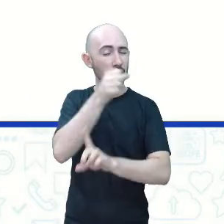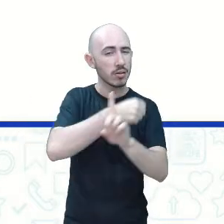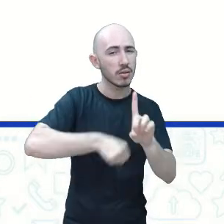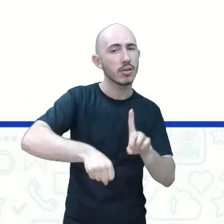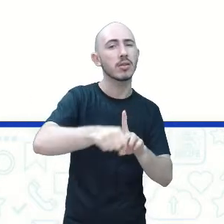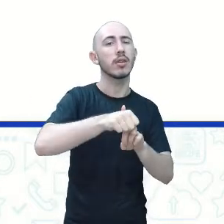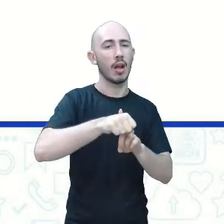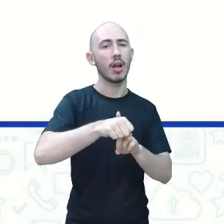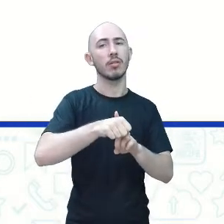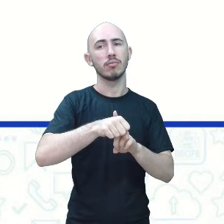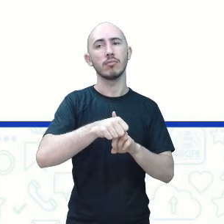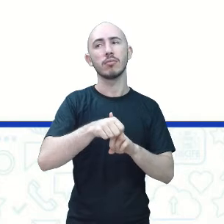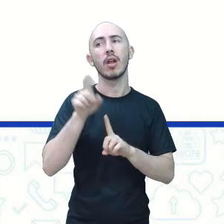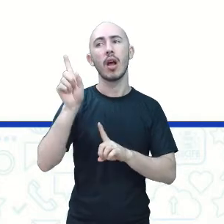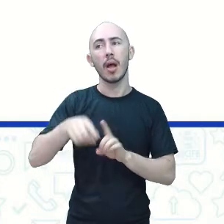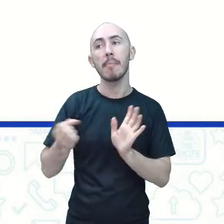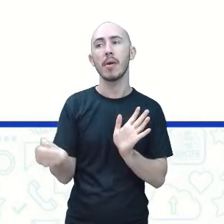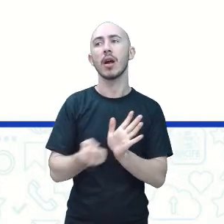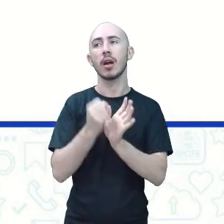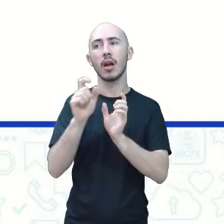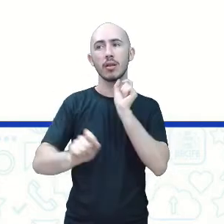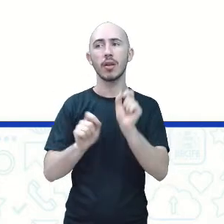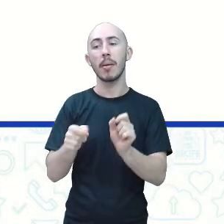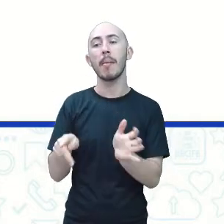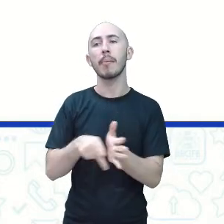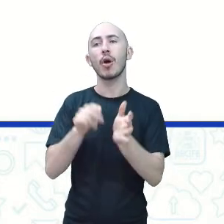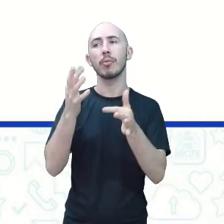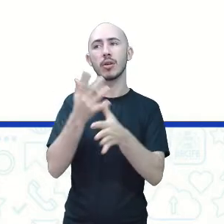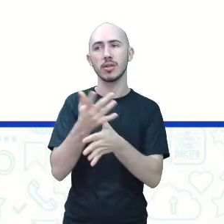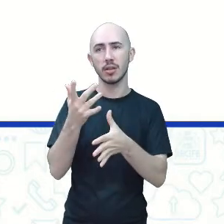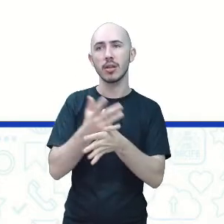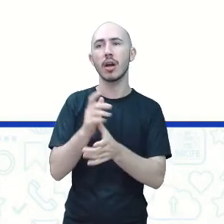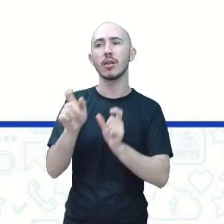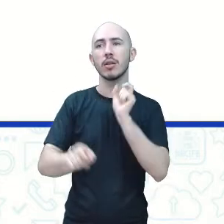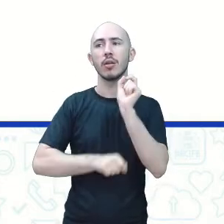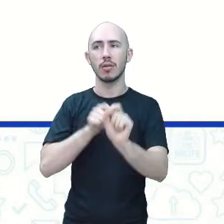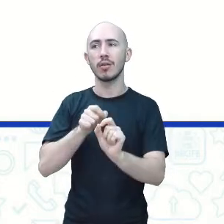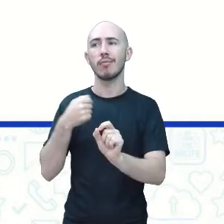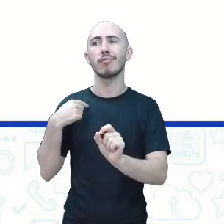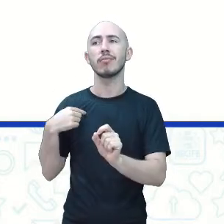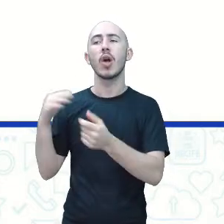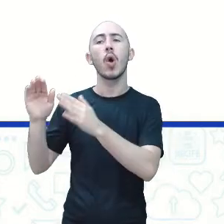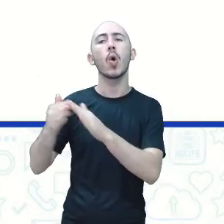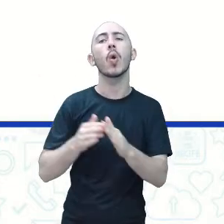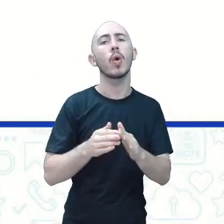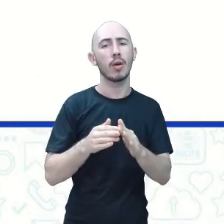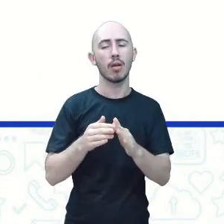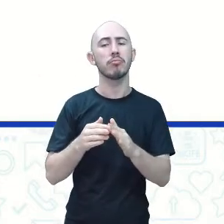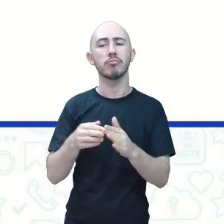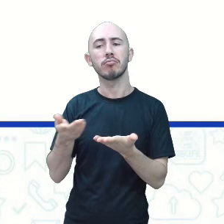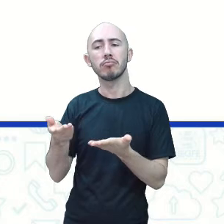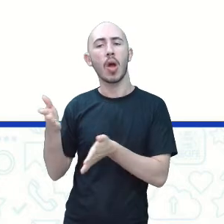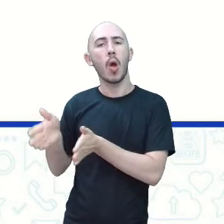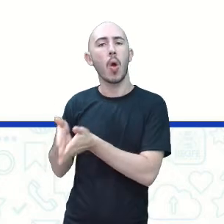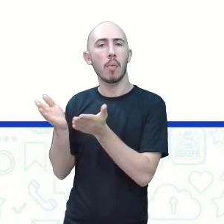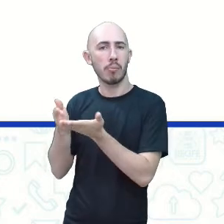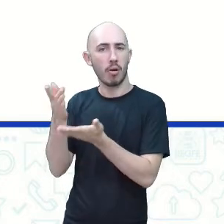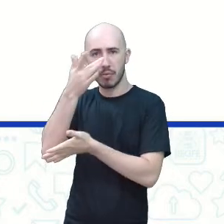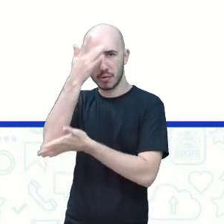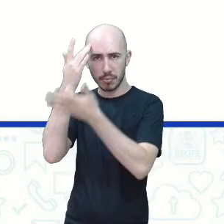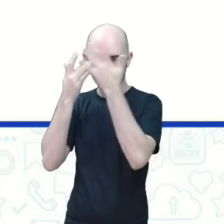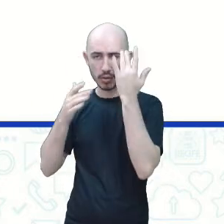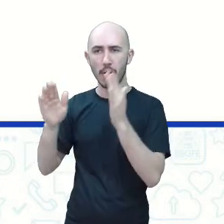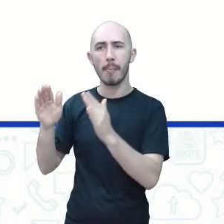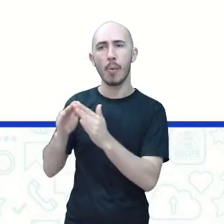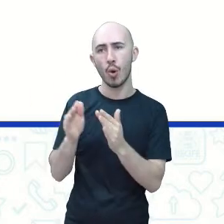que são áreas demarcadas no território de uma cidade para assentamentos habitacionais de população de baixa renda,